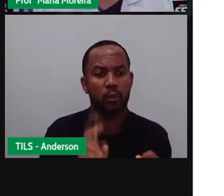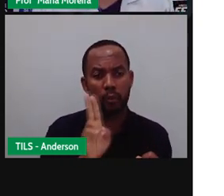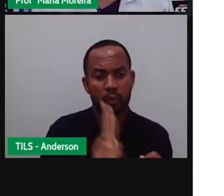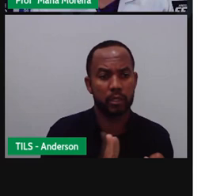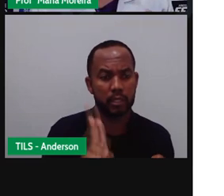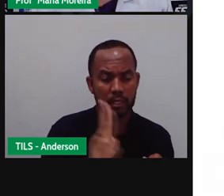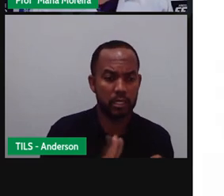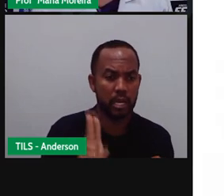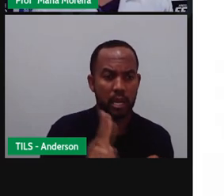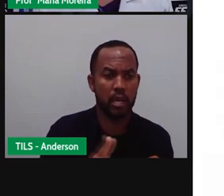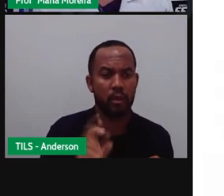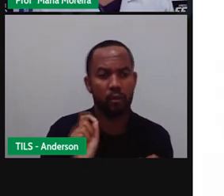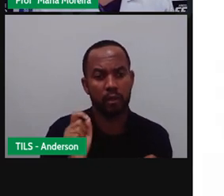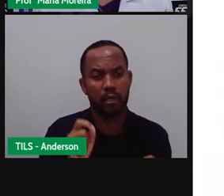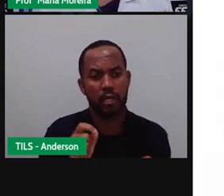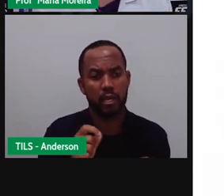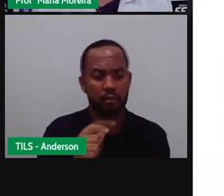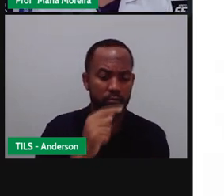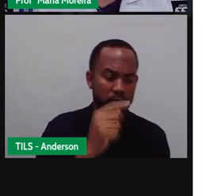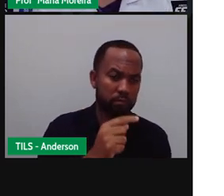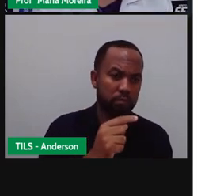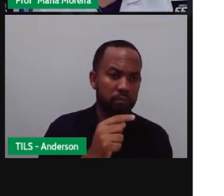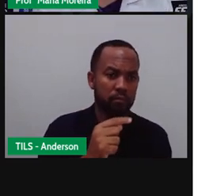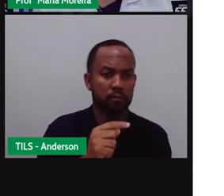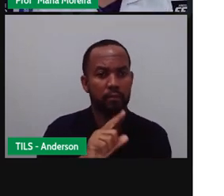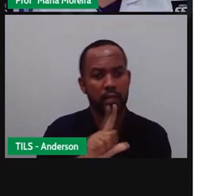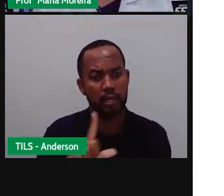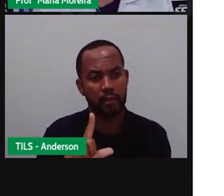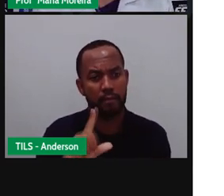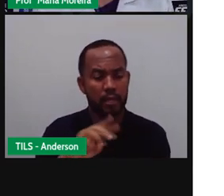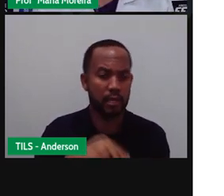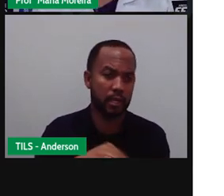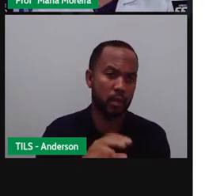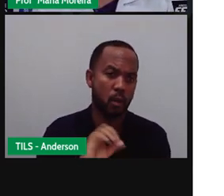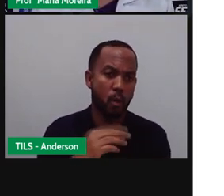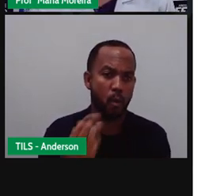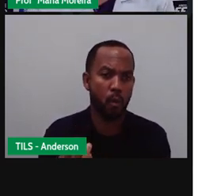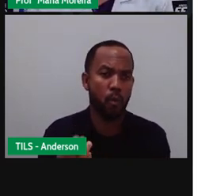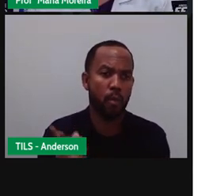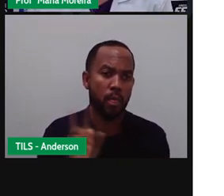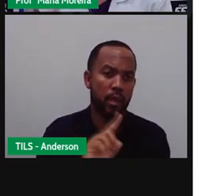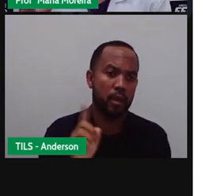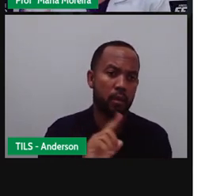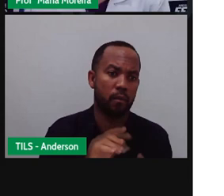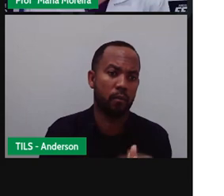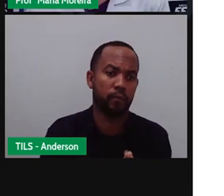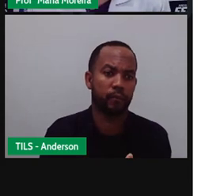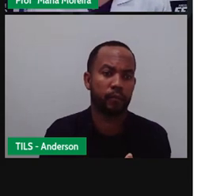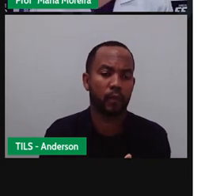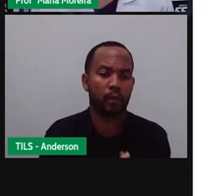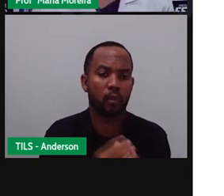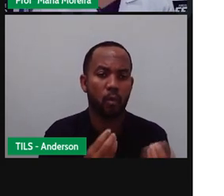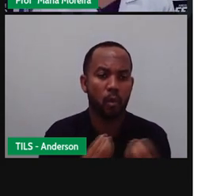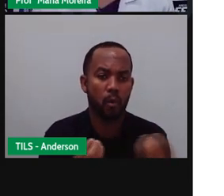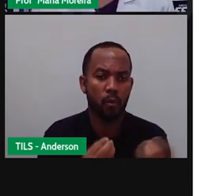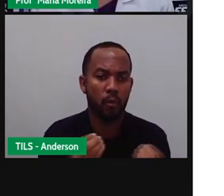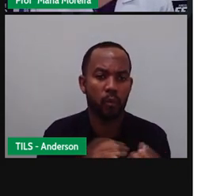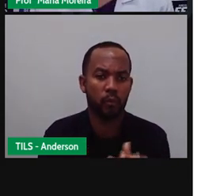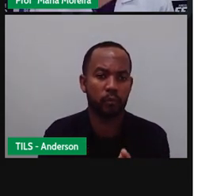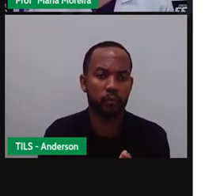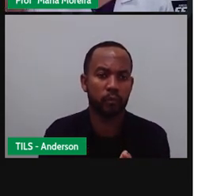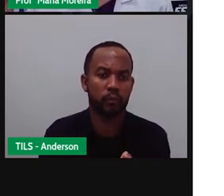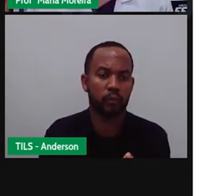sólido quanto para líquido. Já o ml, não. A gente vai utilizar o quê? Para líquido. É o quê? Unidade